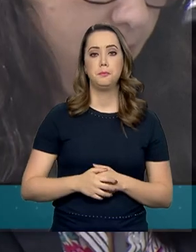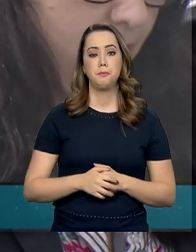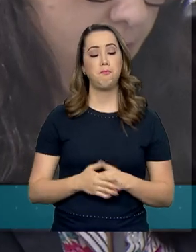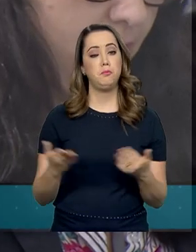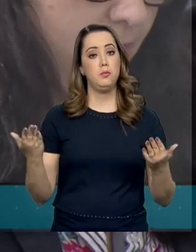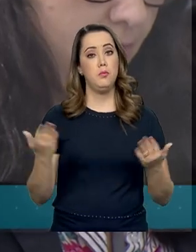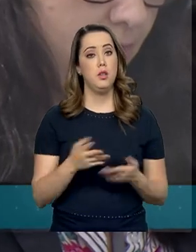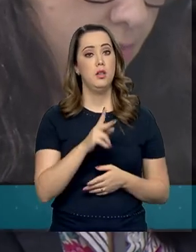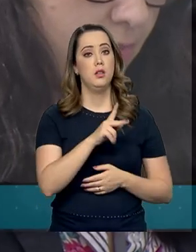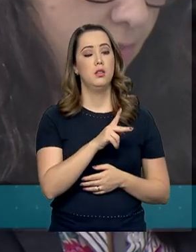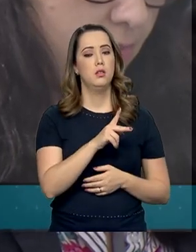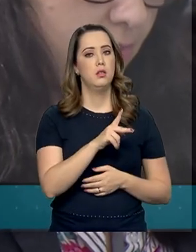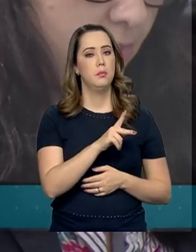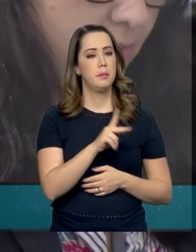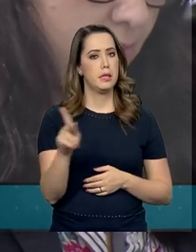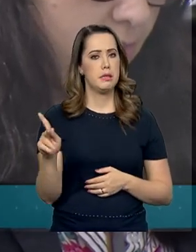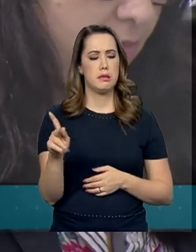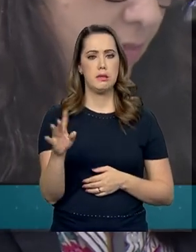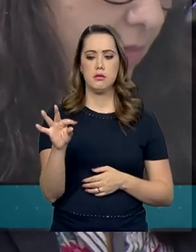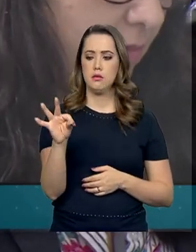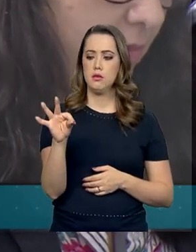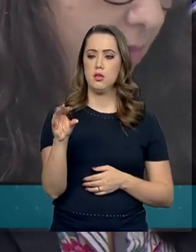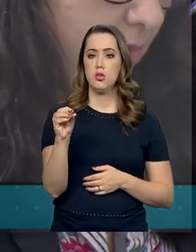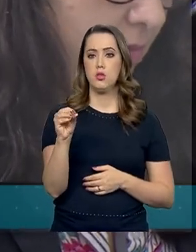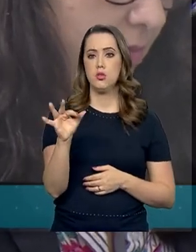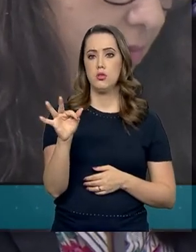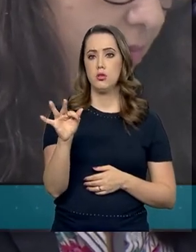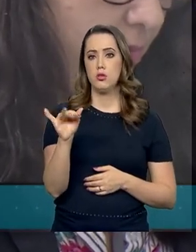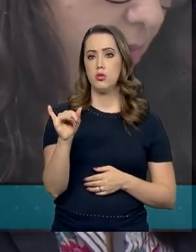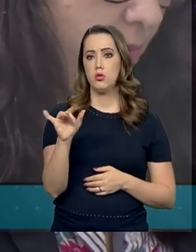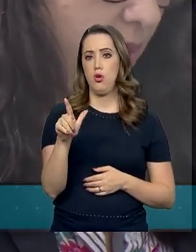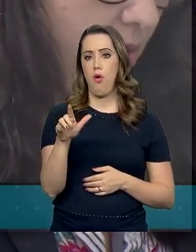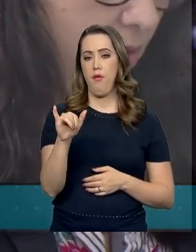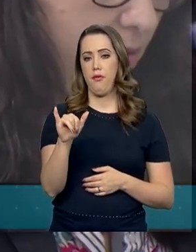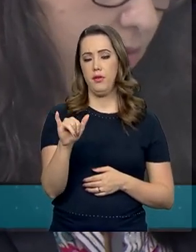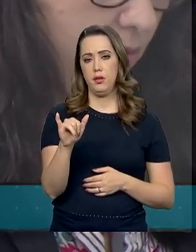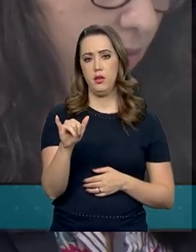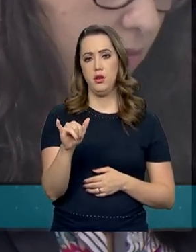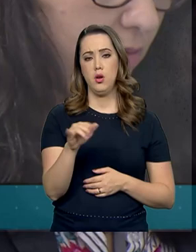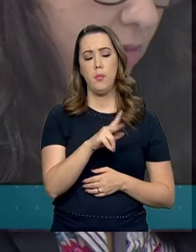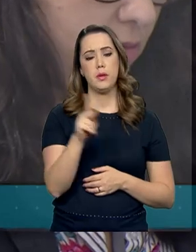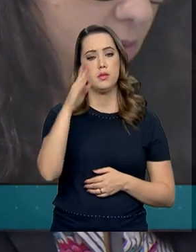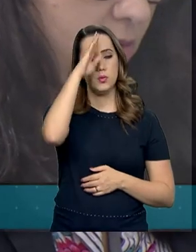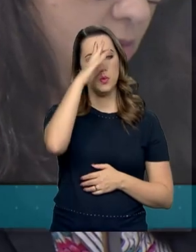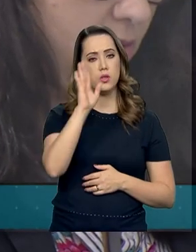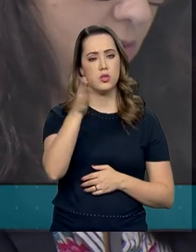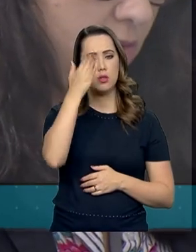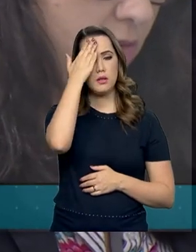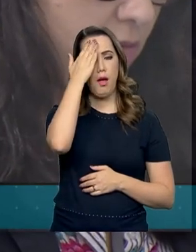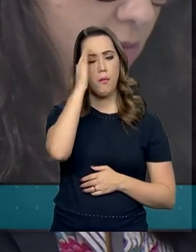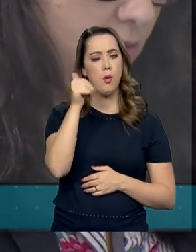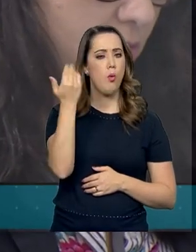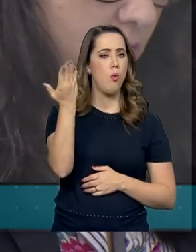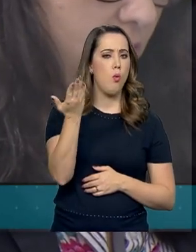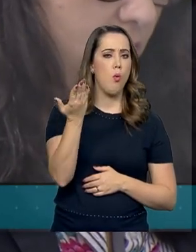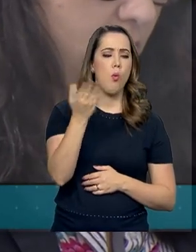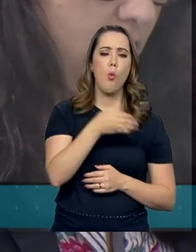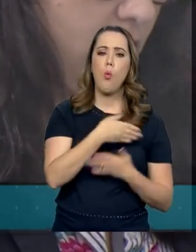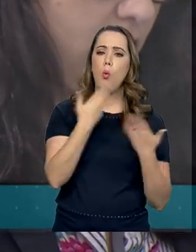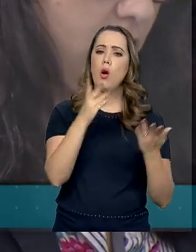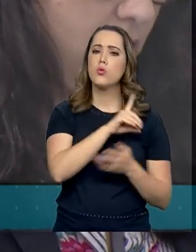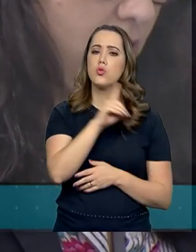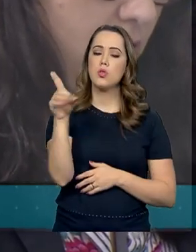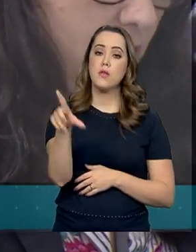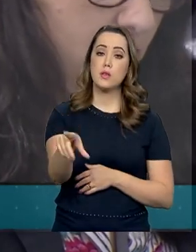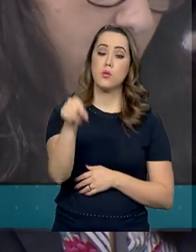toffoli é o presente de alguma indicação de quando deve escolher o nome do futuro ministro do tse deu indicação de que nome ele acha que ele